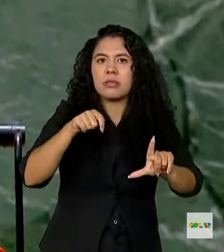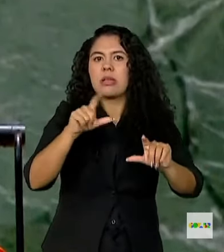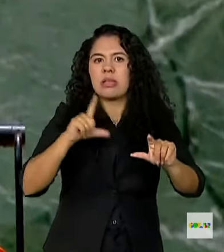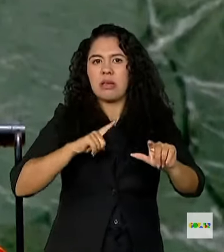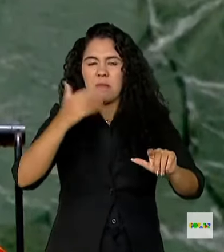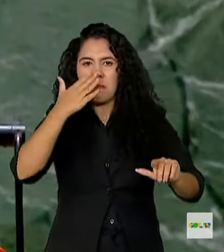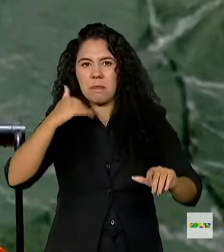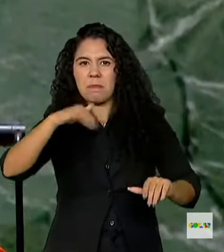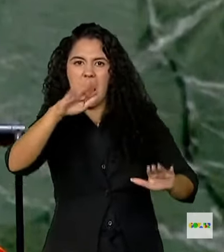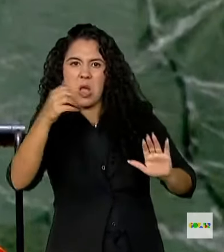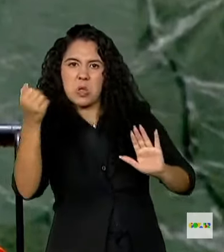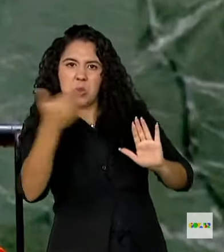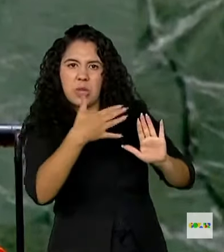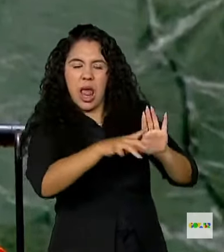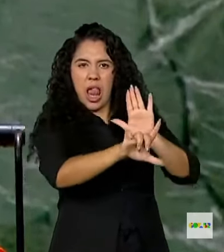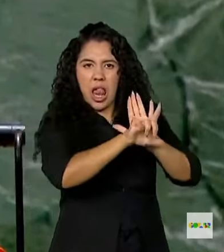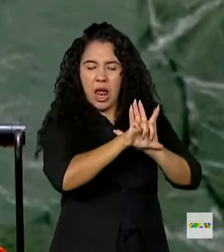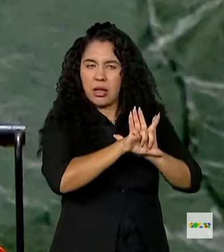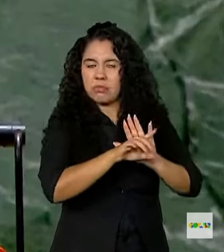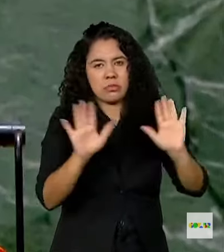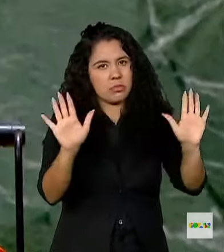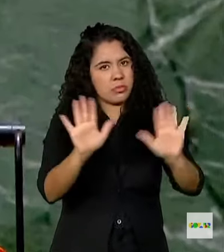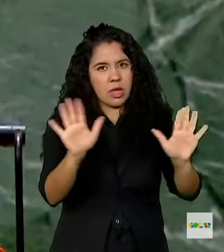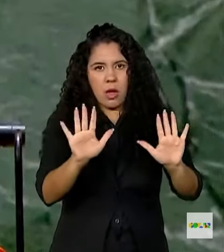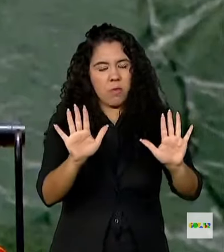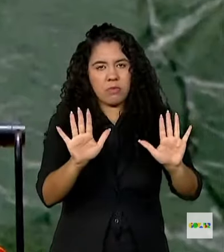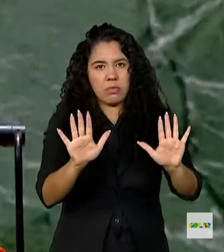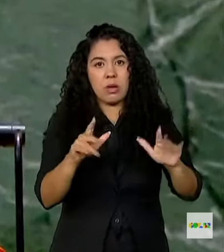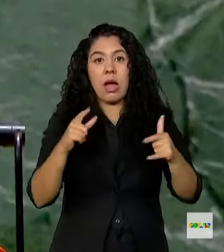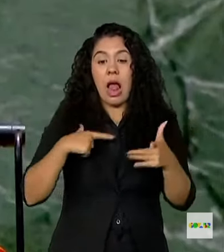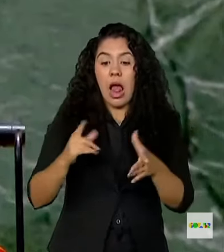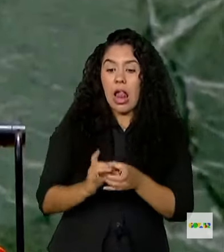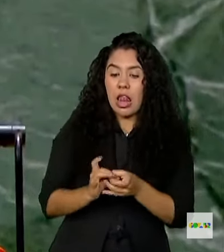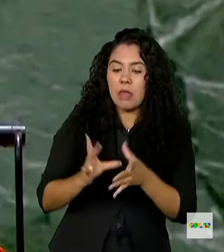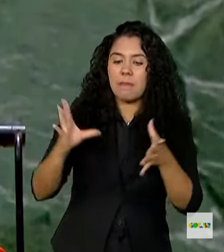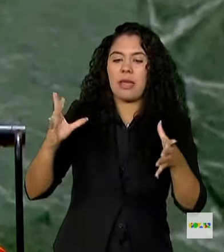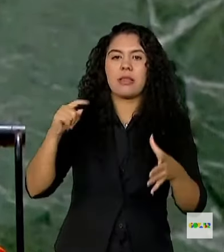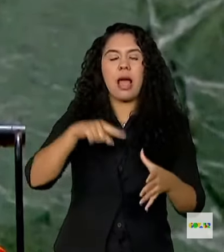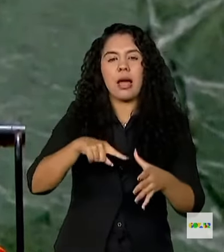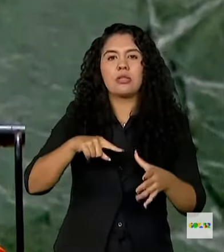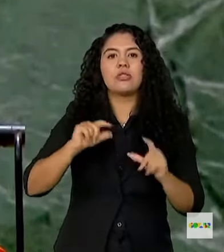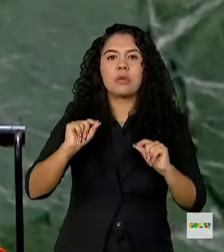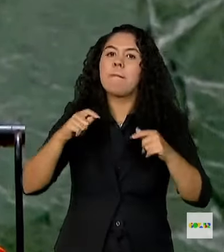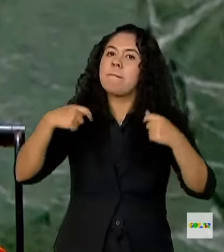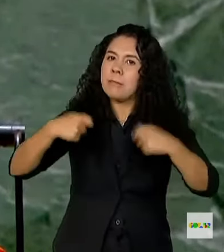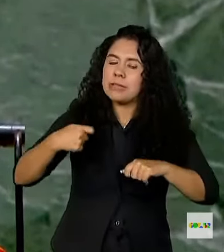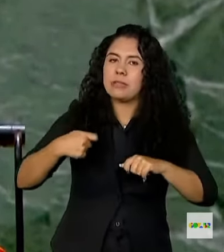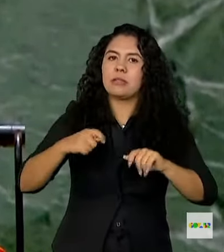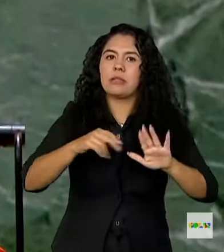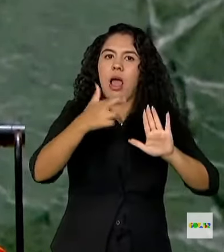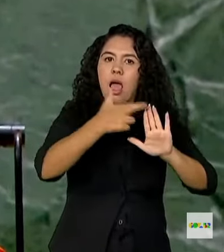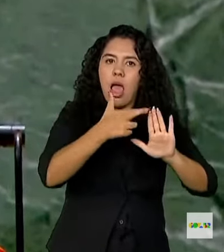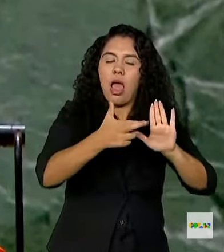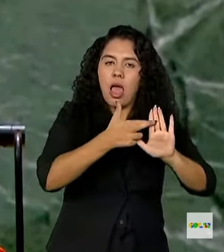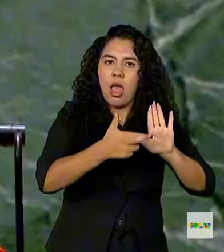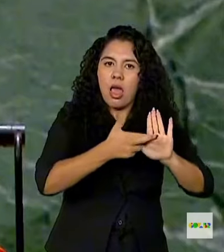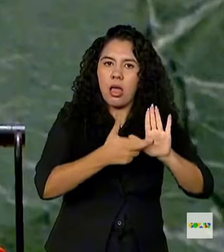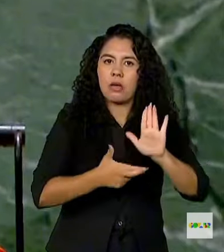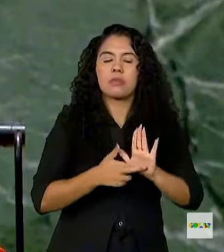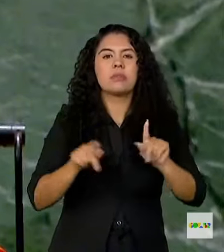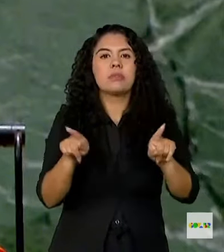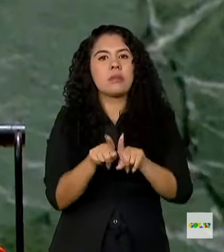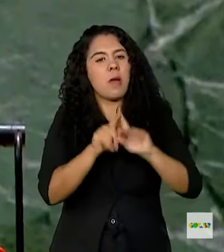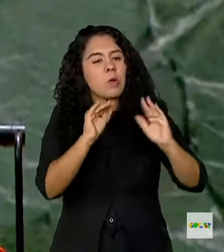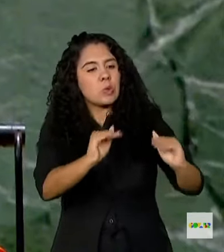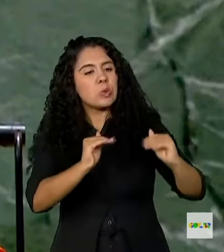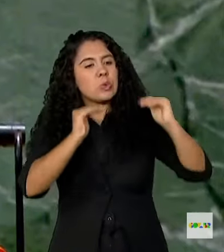A liberdade é a primeira vítima de um mundo sem regras. Elementos essenciais da soberania incluem o